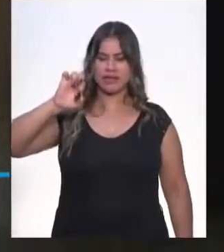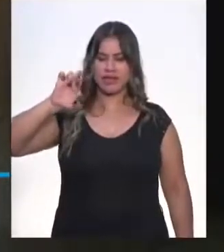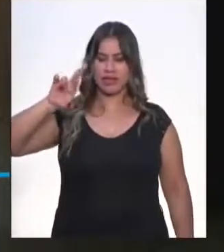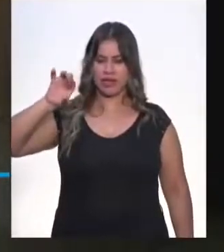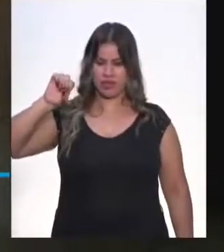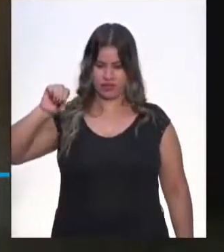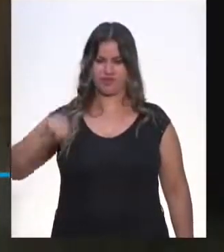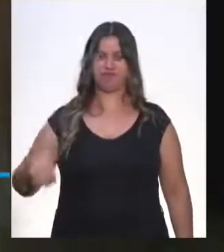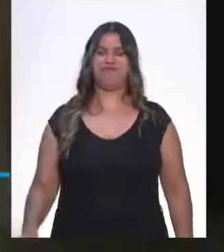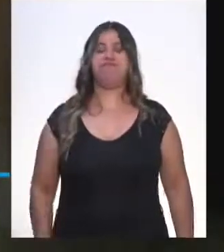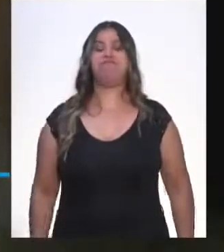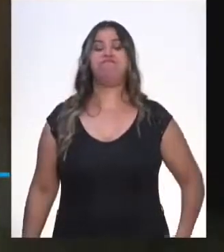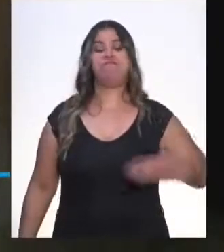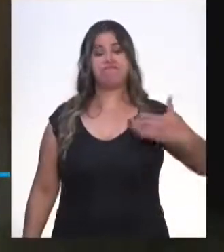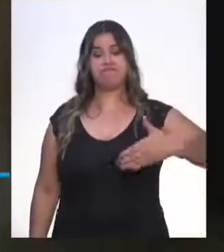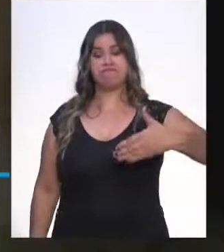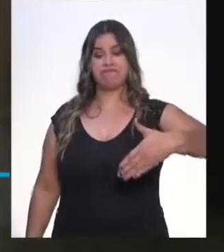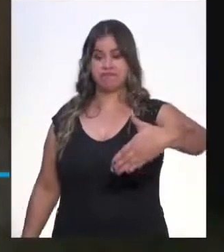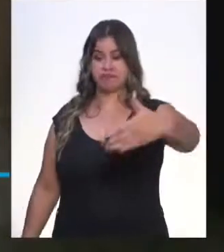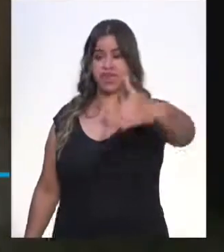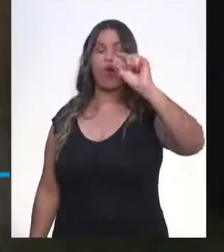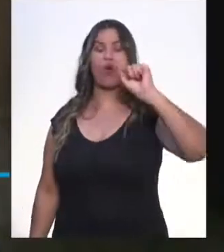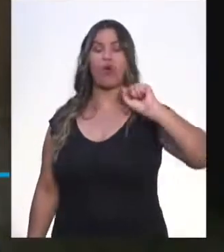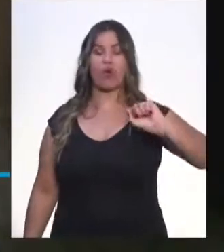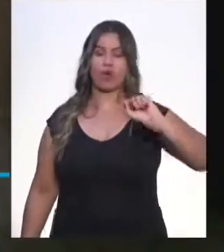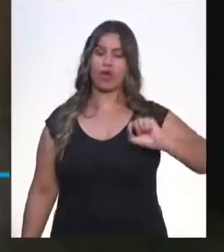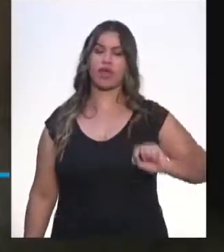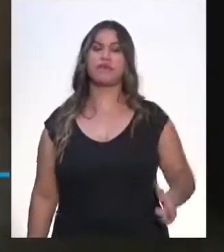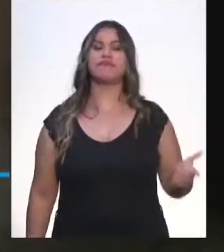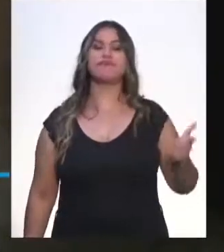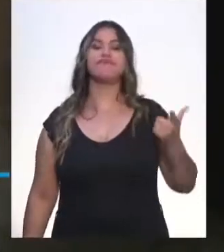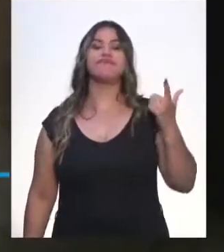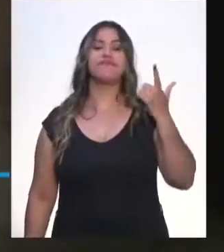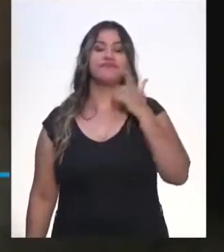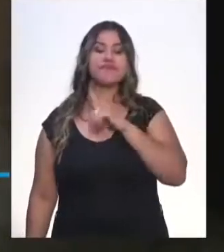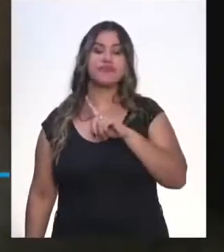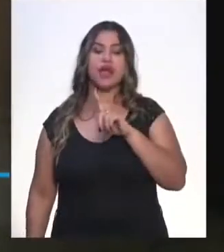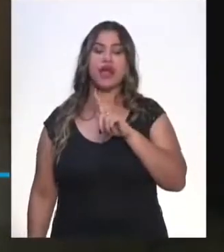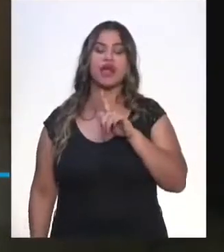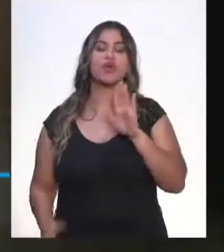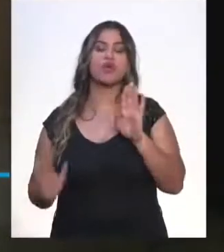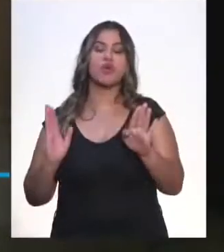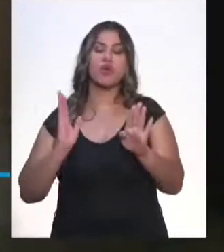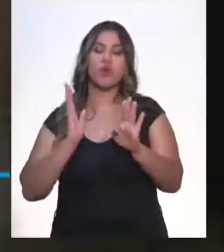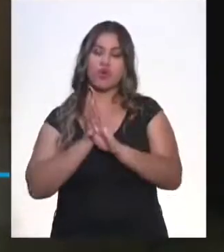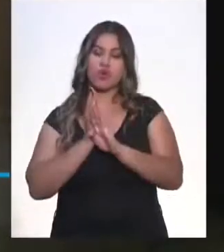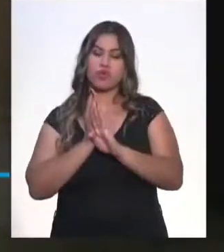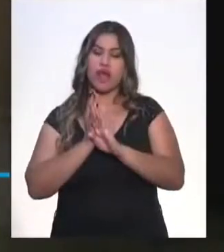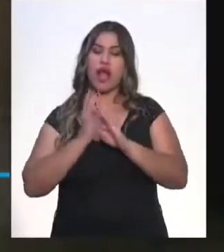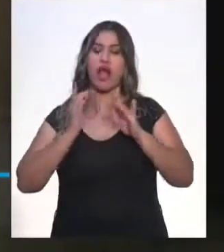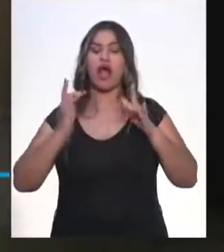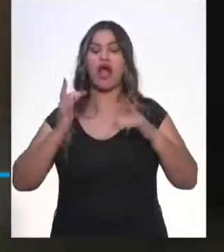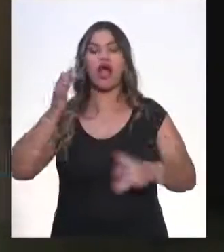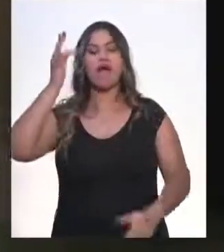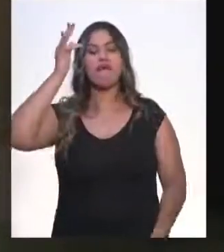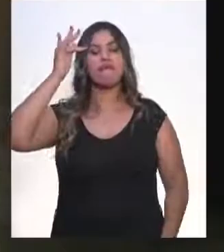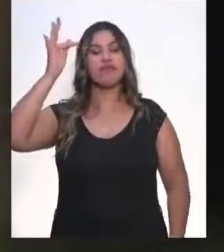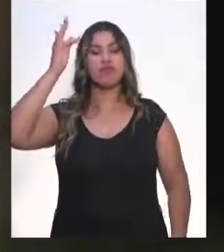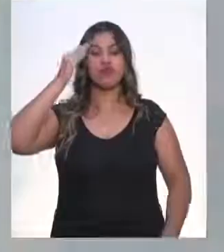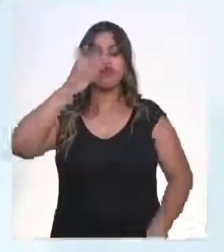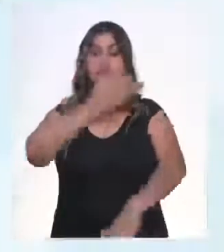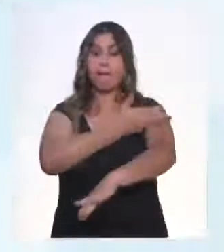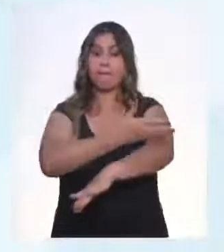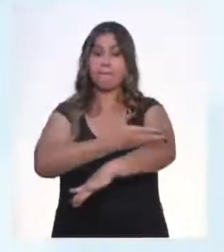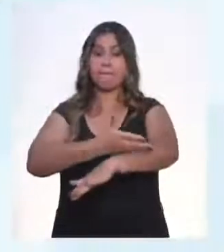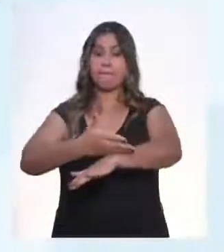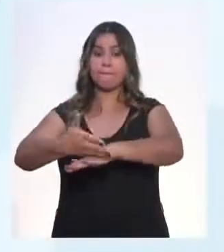pouquinho à frente no tempo ainda, a gente vai chegar no que ficou, no que é conhecido como a filosofia